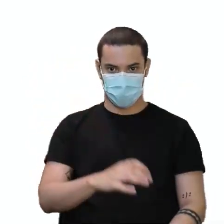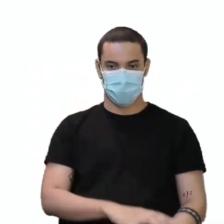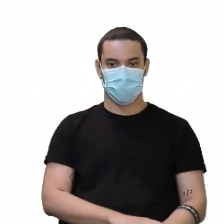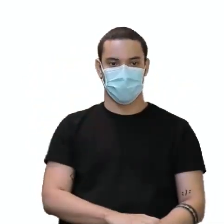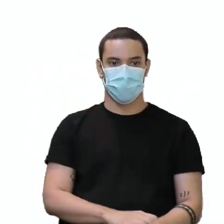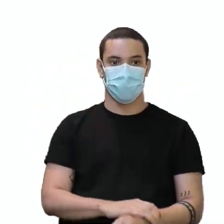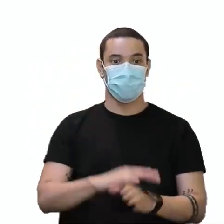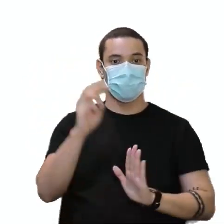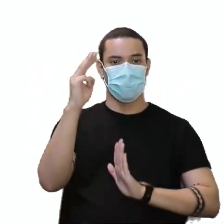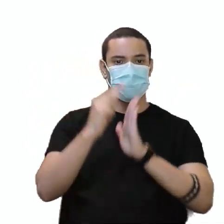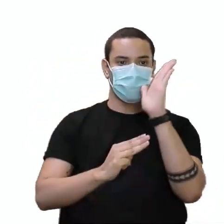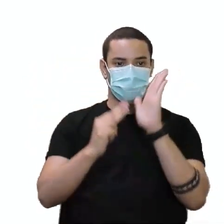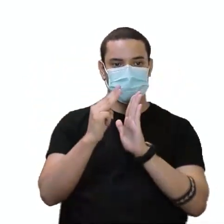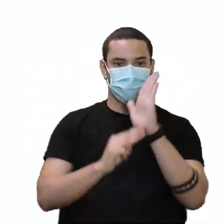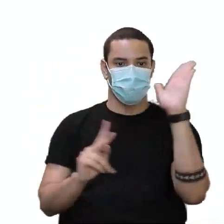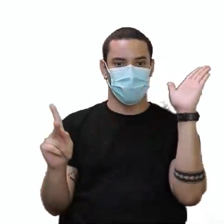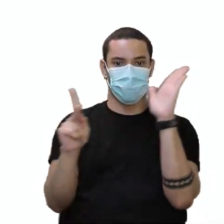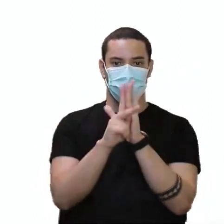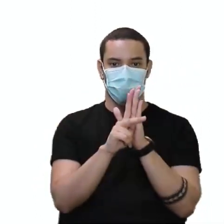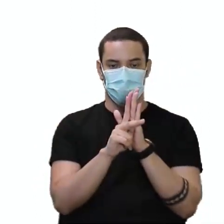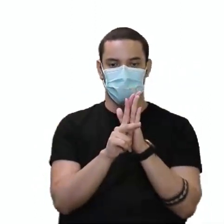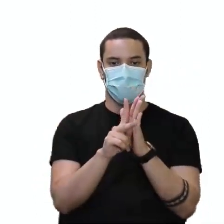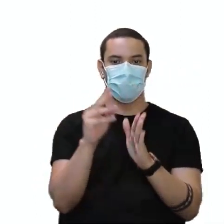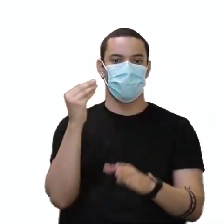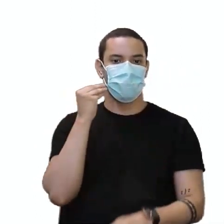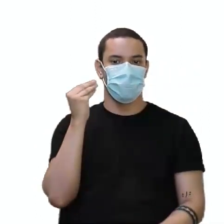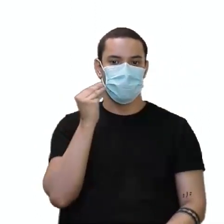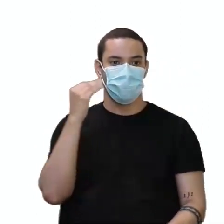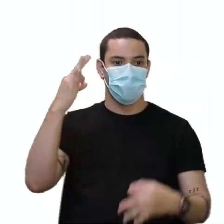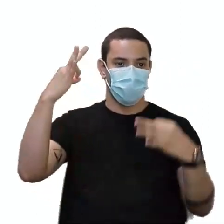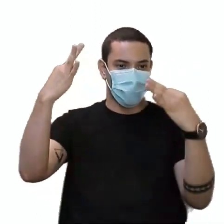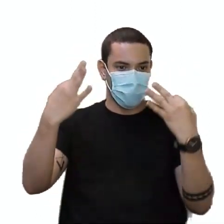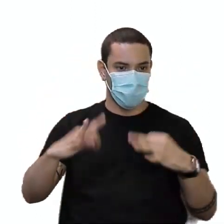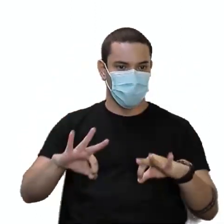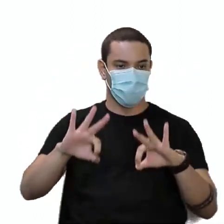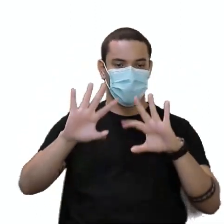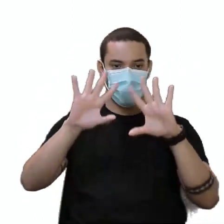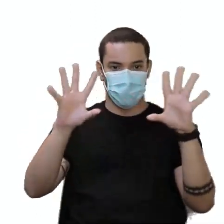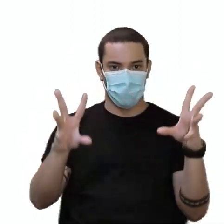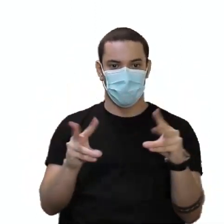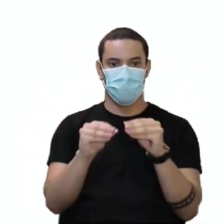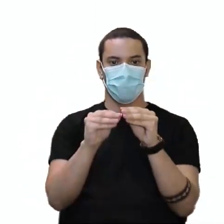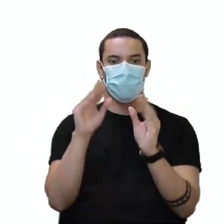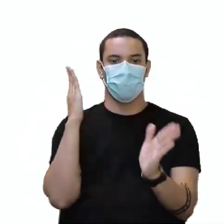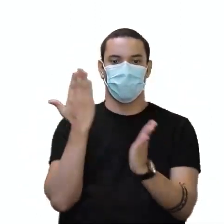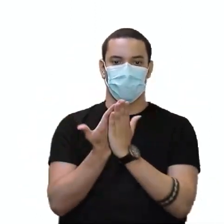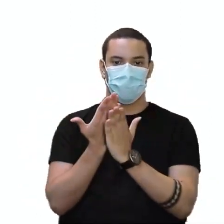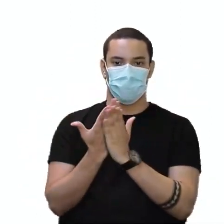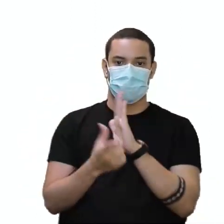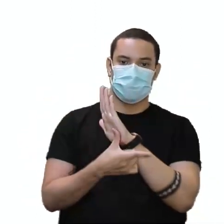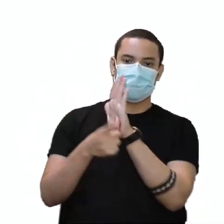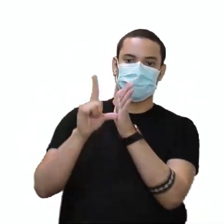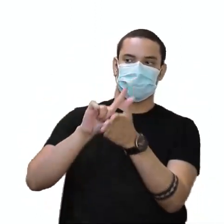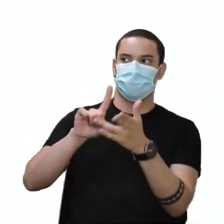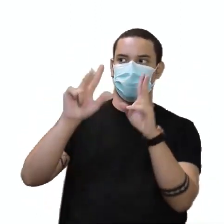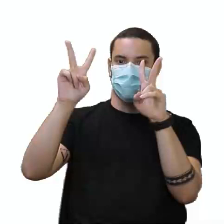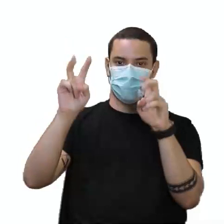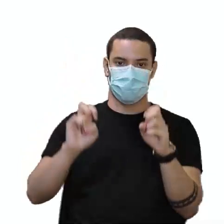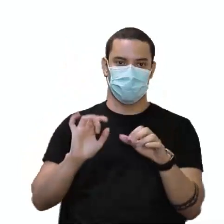A metodologia adotada no experimento confirmou conclusões de estudos anteriores sobre